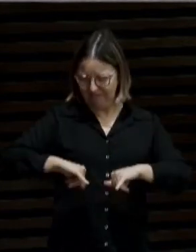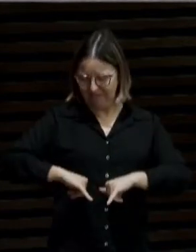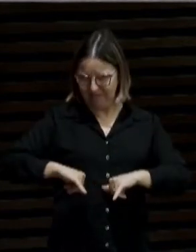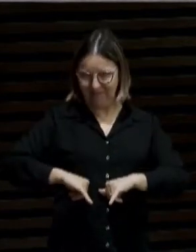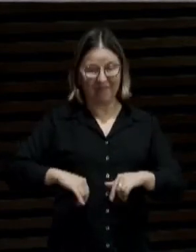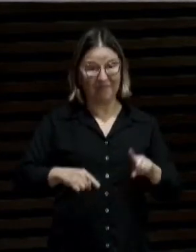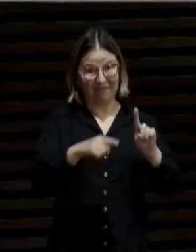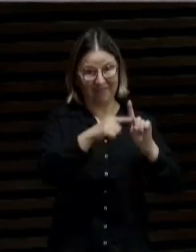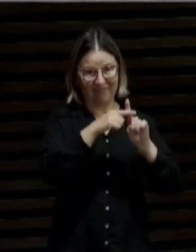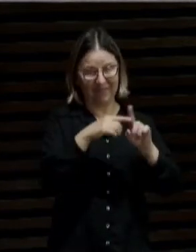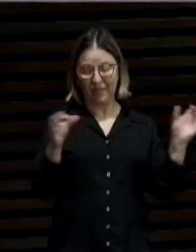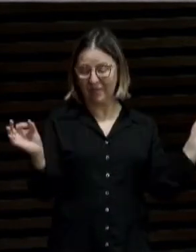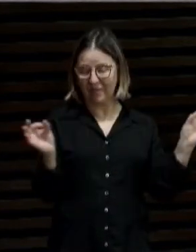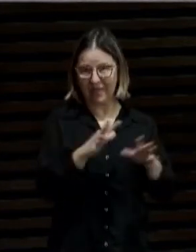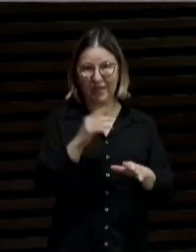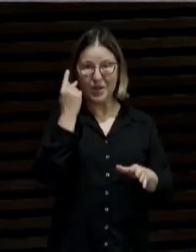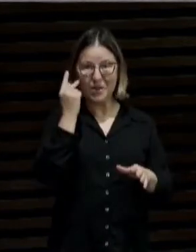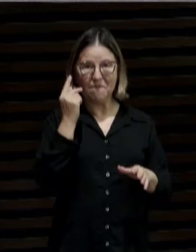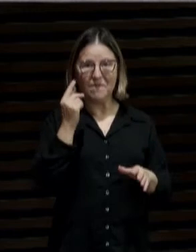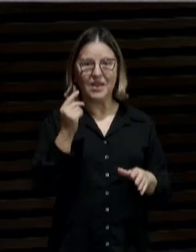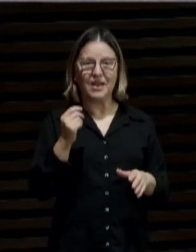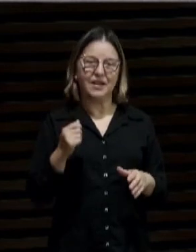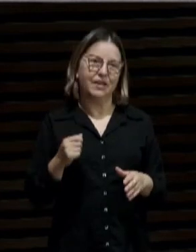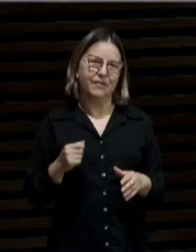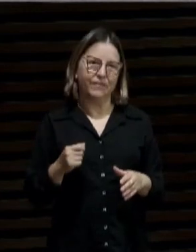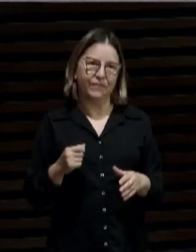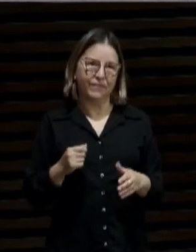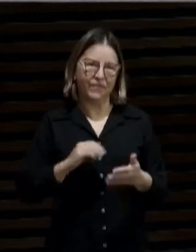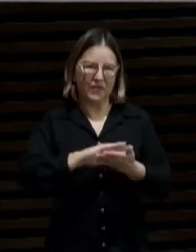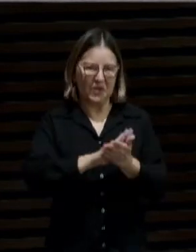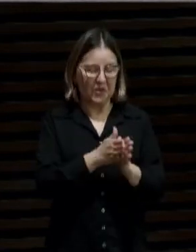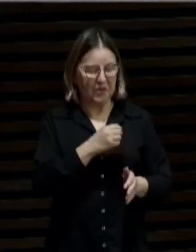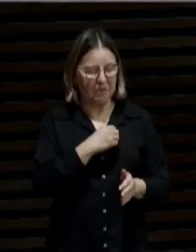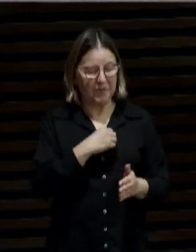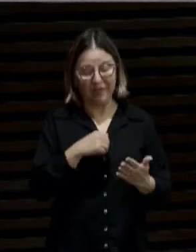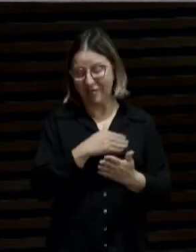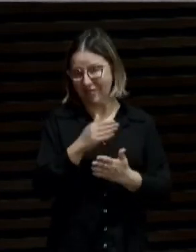suficiente para pagar pelo pecado de tantas pessoas, como a gente viu em Isaías 53?